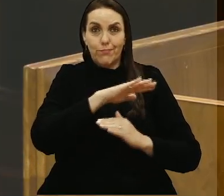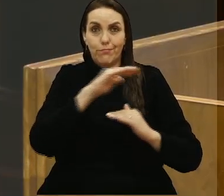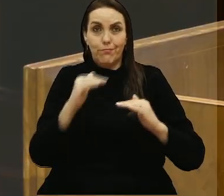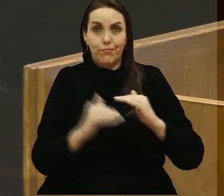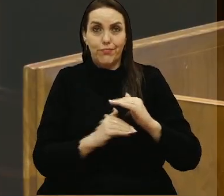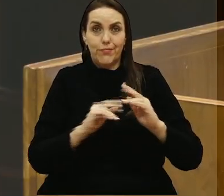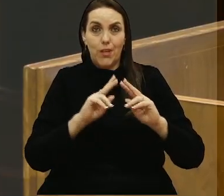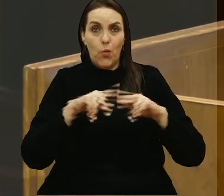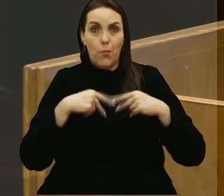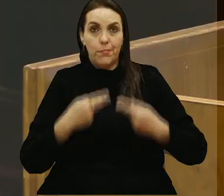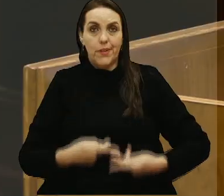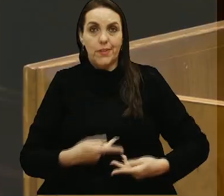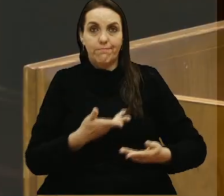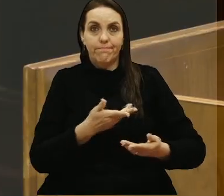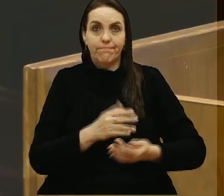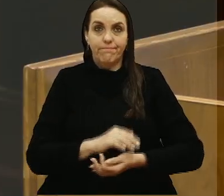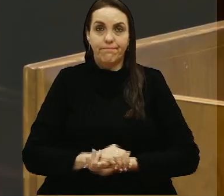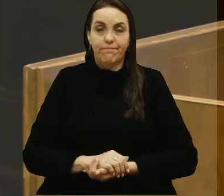meus amigos.